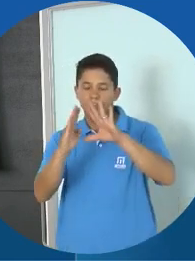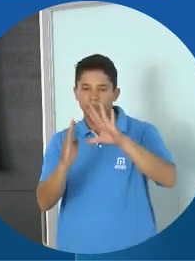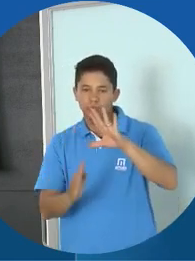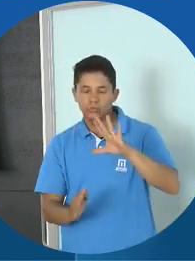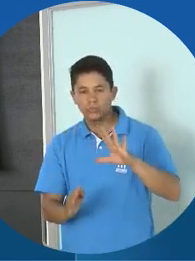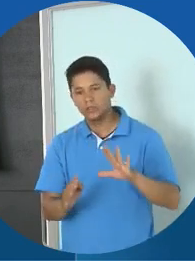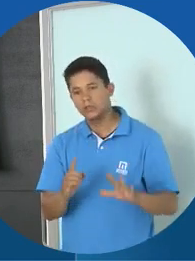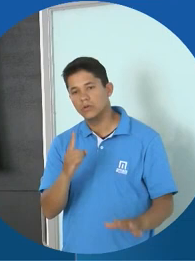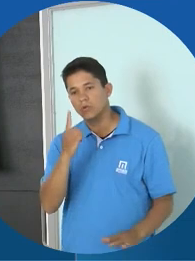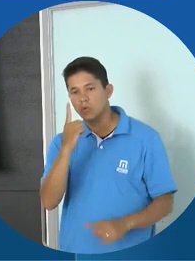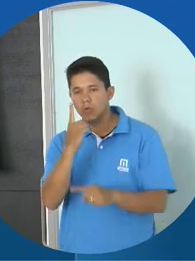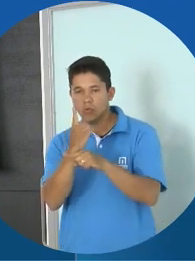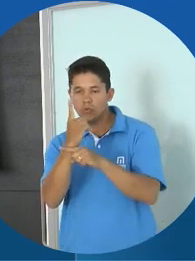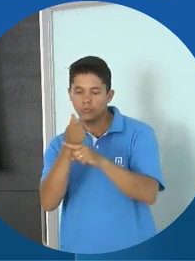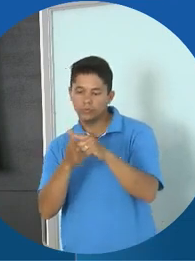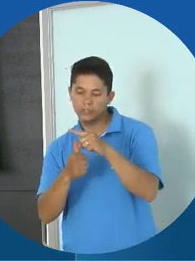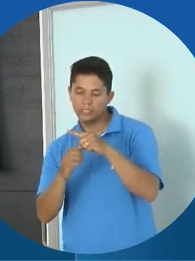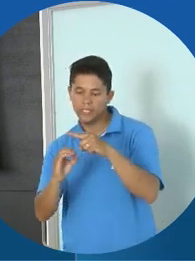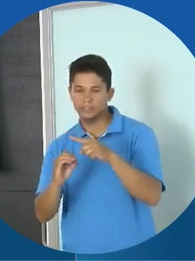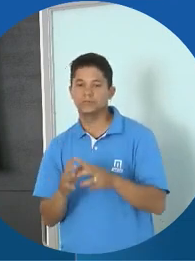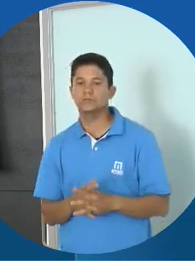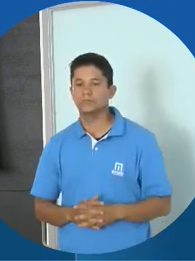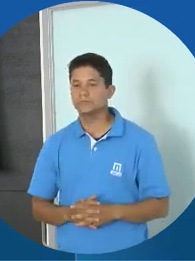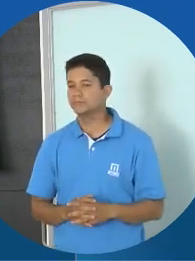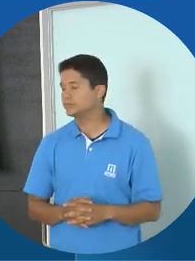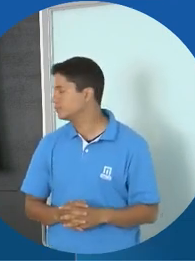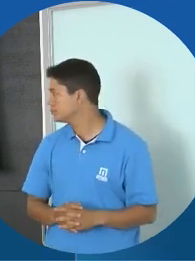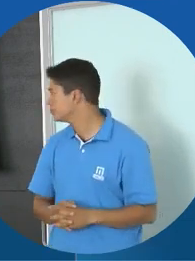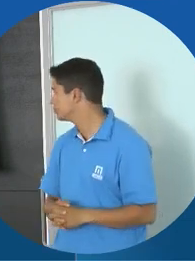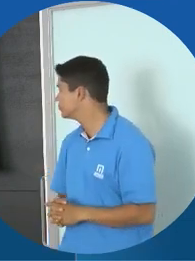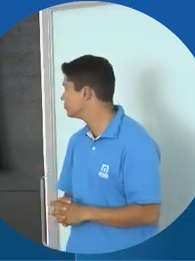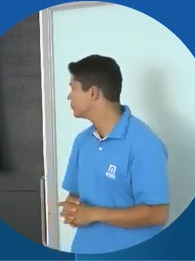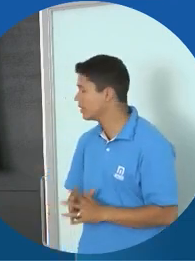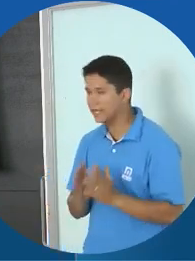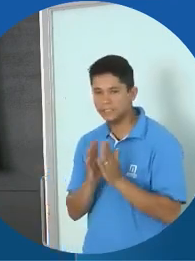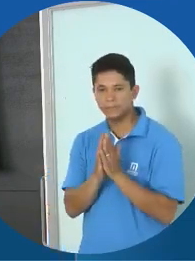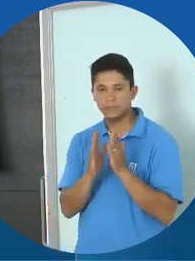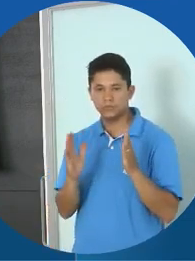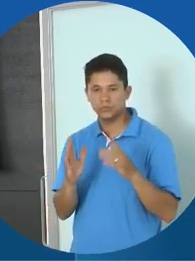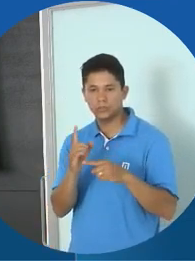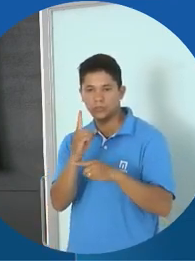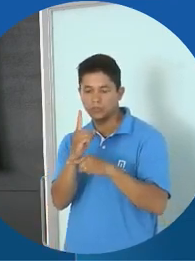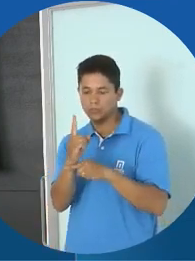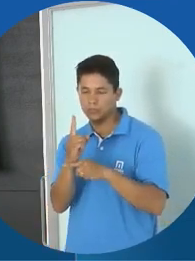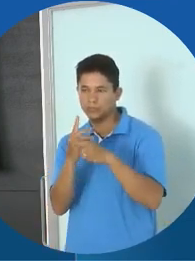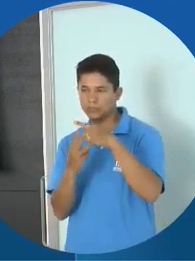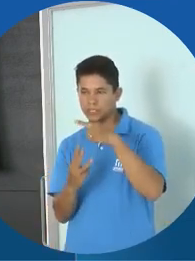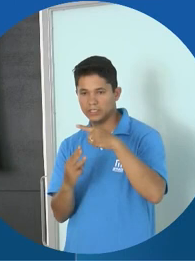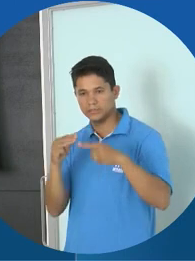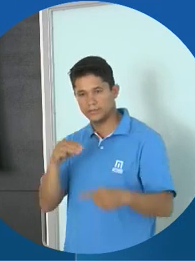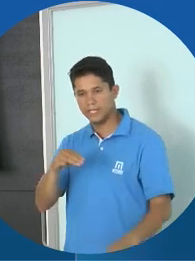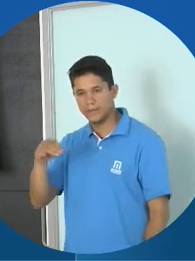de 1/10 de milímetro, com espessuras entre 1 e 3 milímetros.